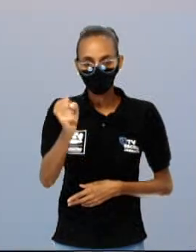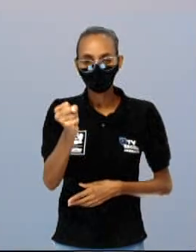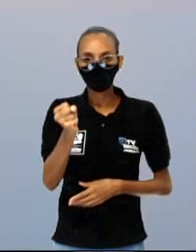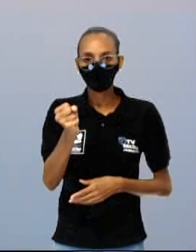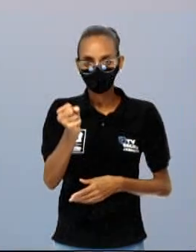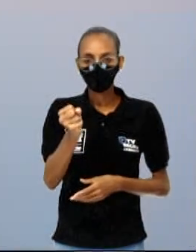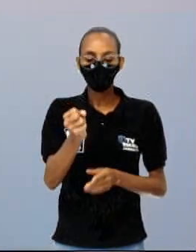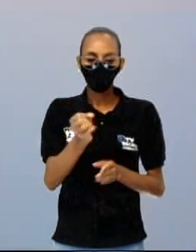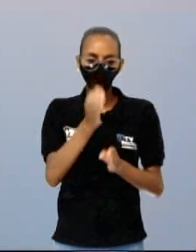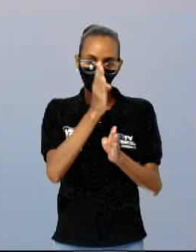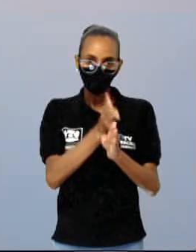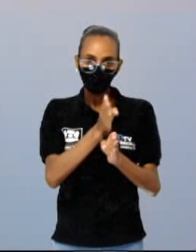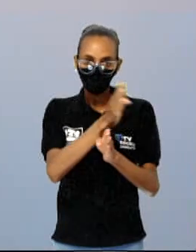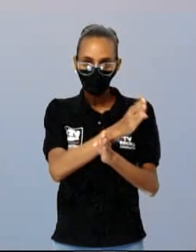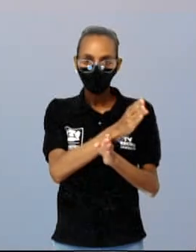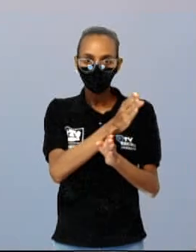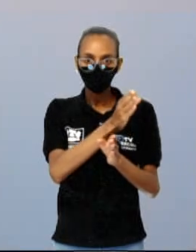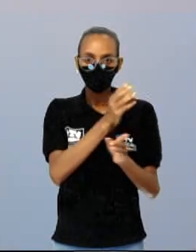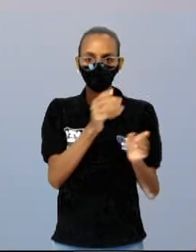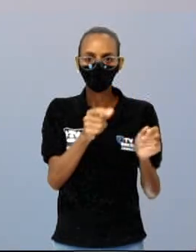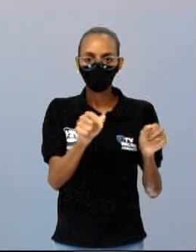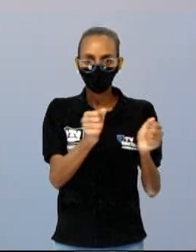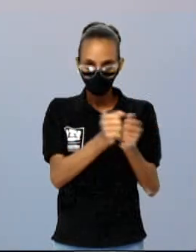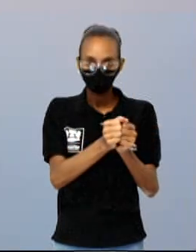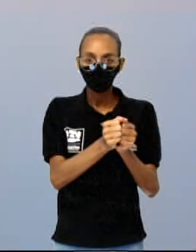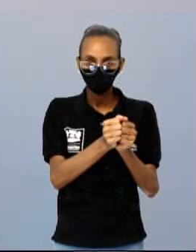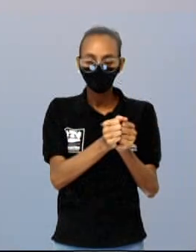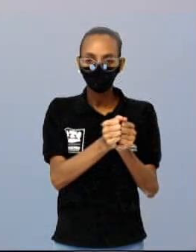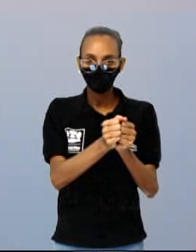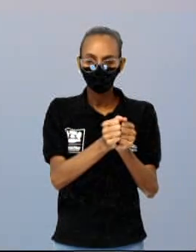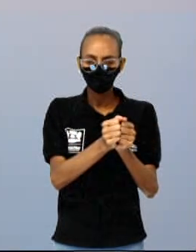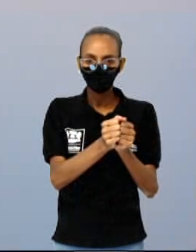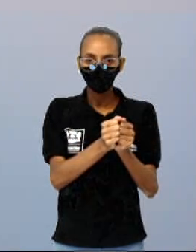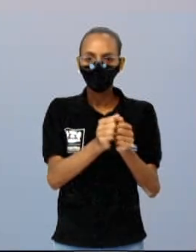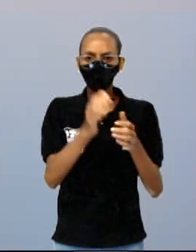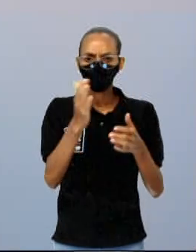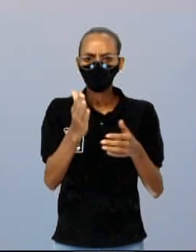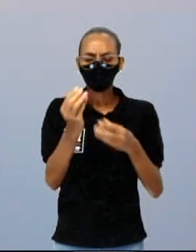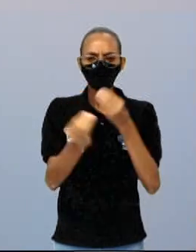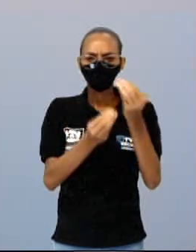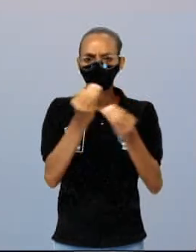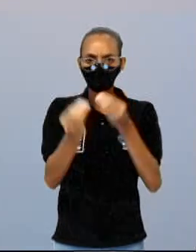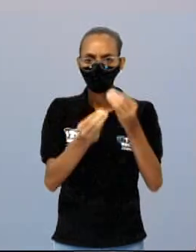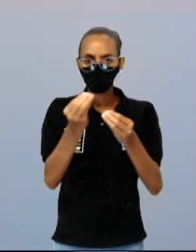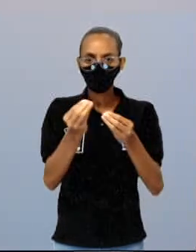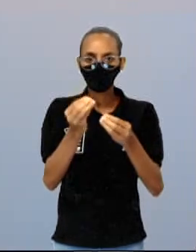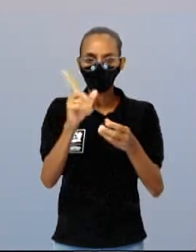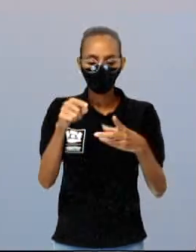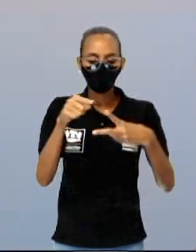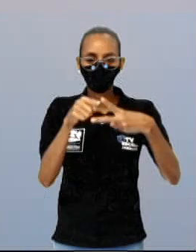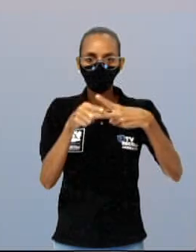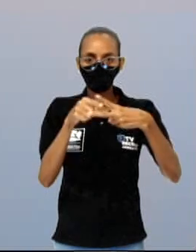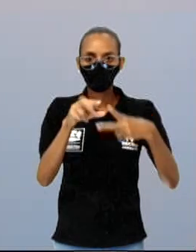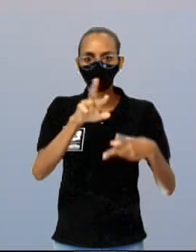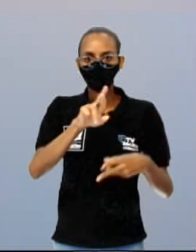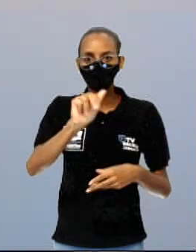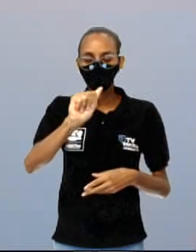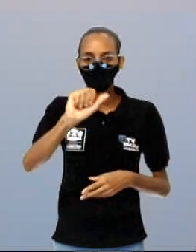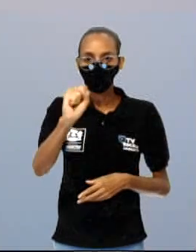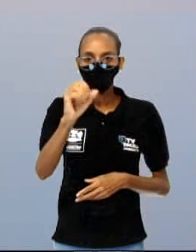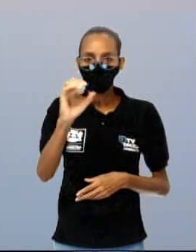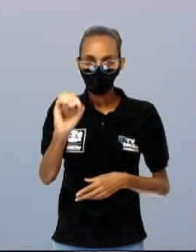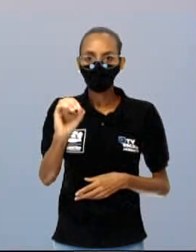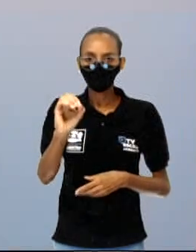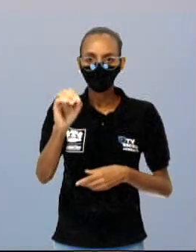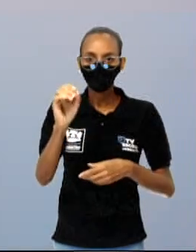e a junção entre eles forma uma meia volta, ou seja, um ângulo raso, um ângulo